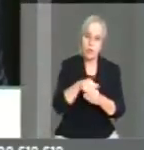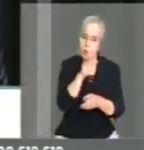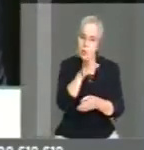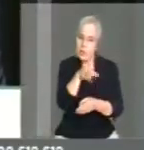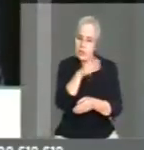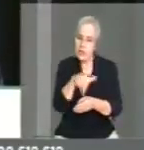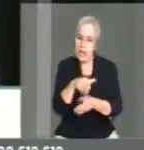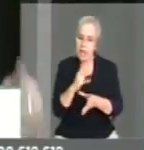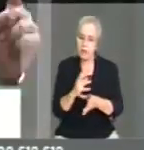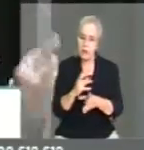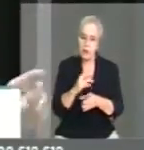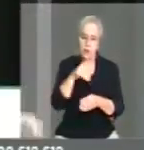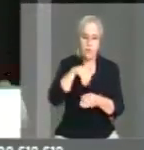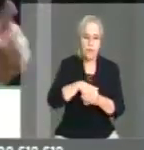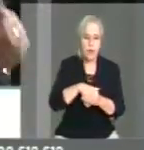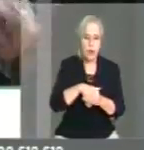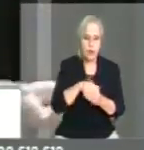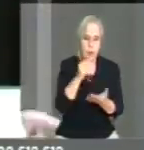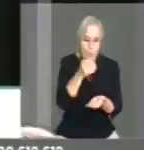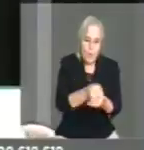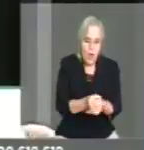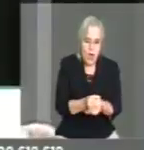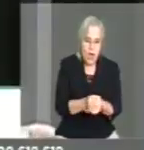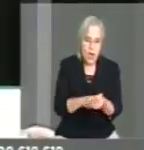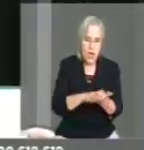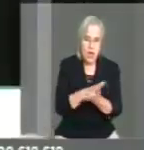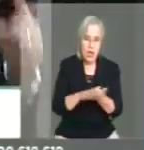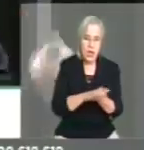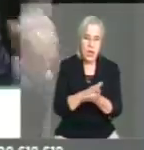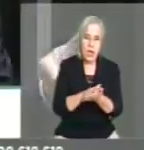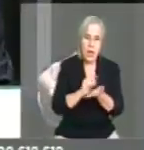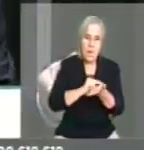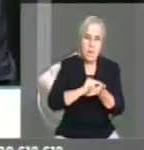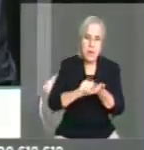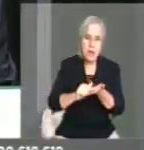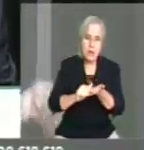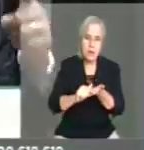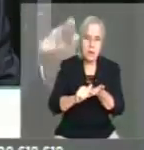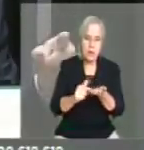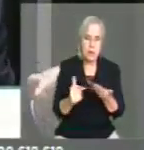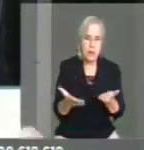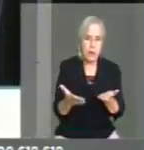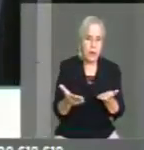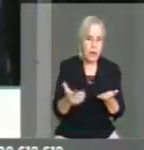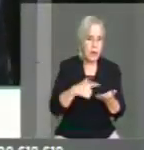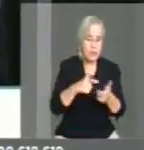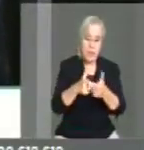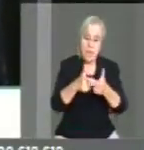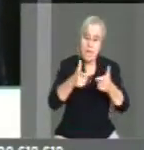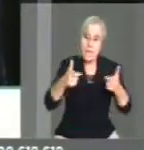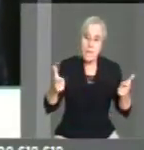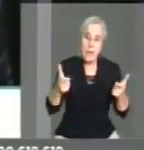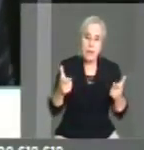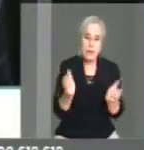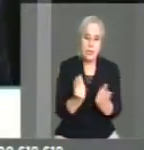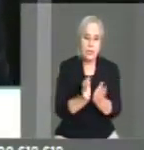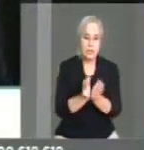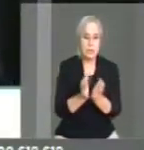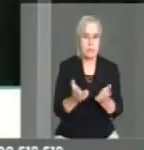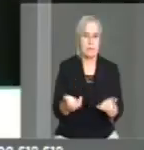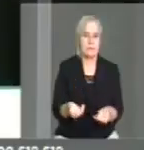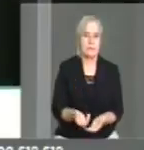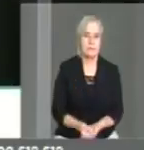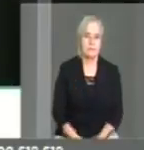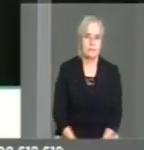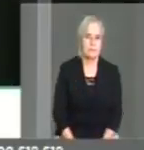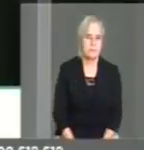de votar, aqueles eleitores que não votaram em ninguém, superaram os candidatos que ganharam eleições no primeiro turno.